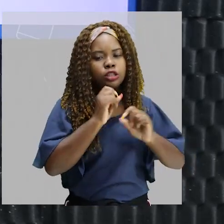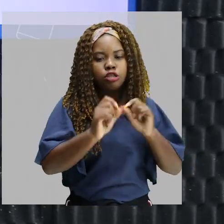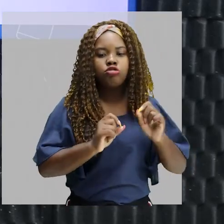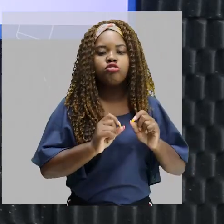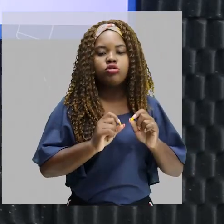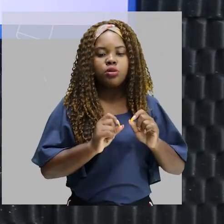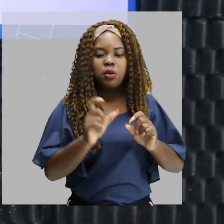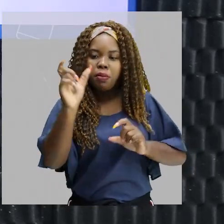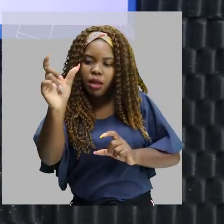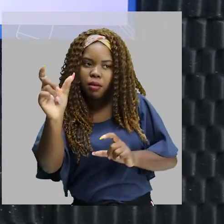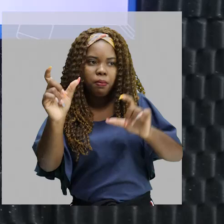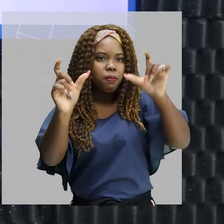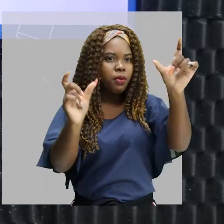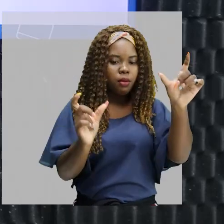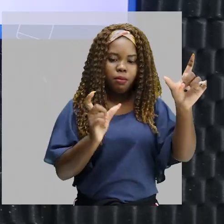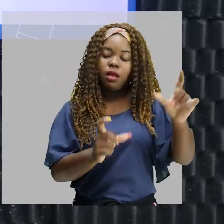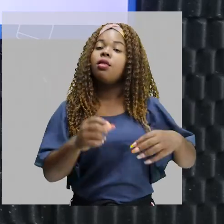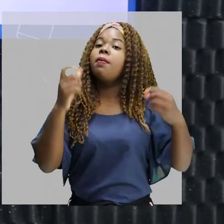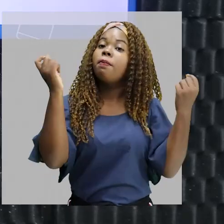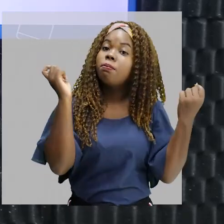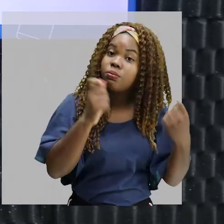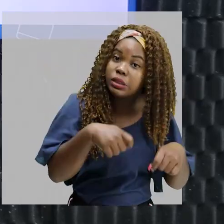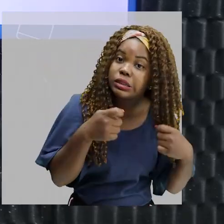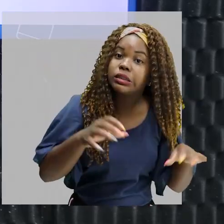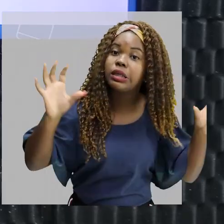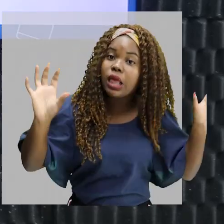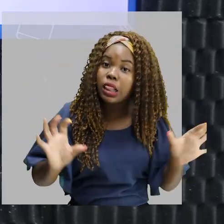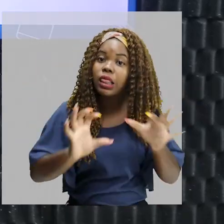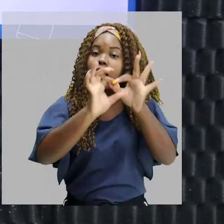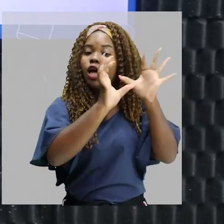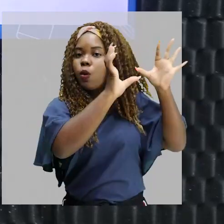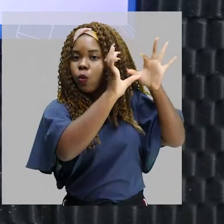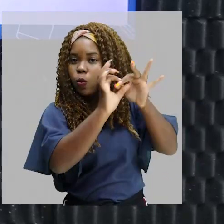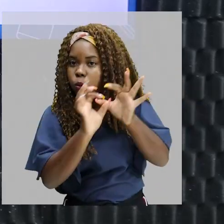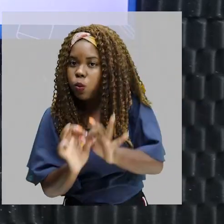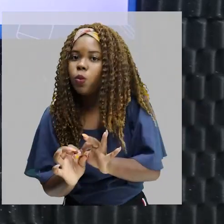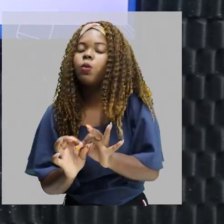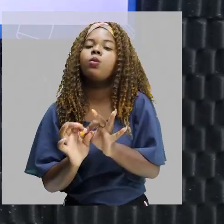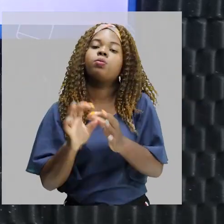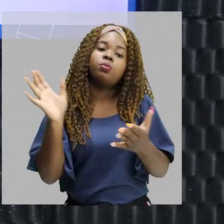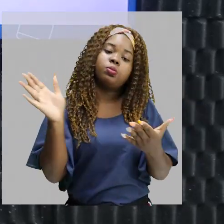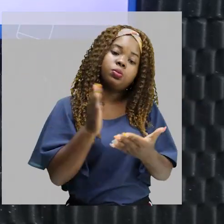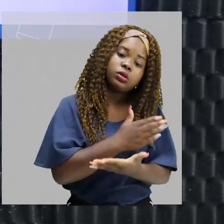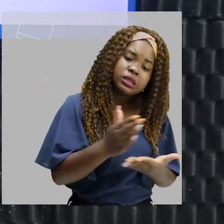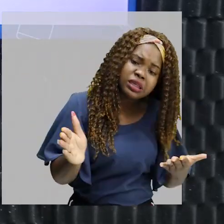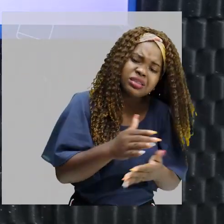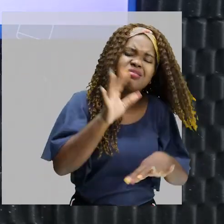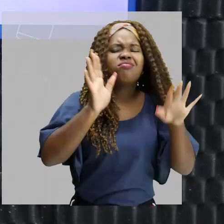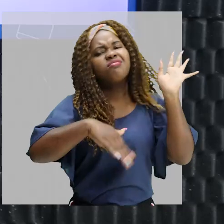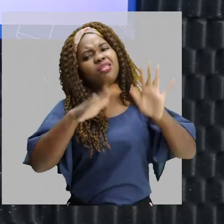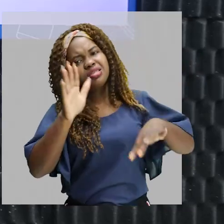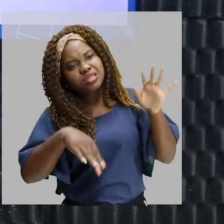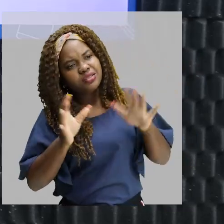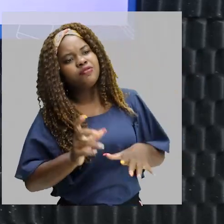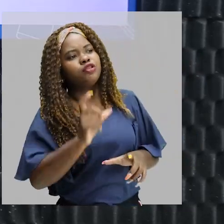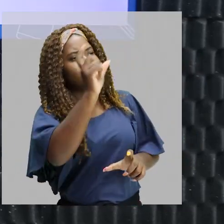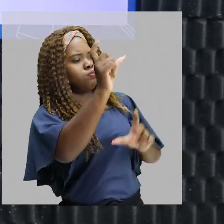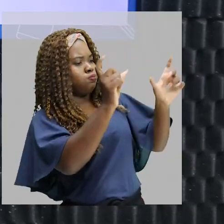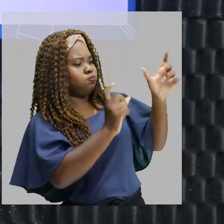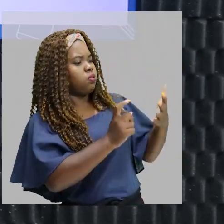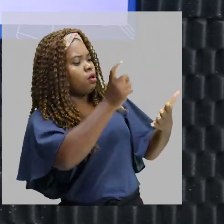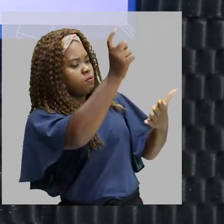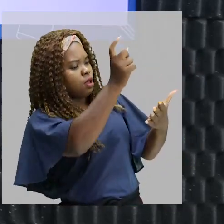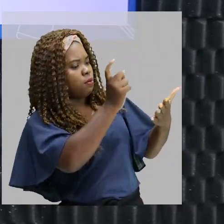que ter uma contextualização. Porque às vezes você traduzindo ao pé da letra, aquilo não vai fazer sentido quando você concluir a